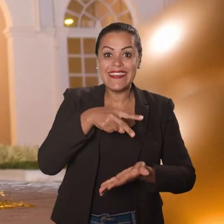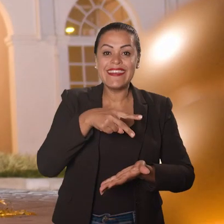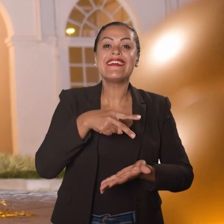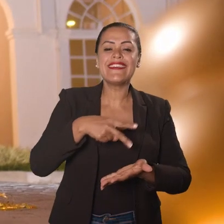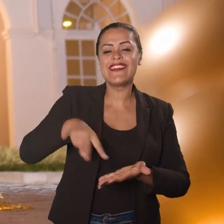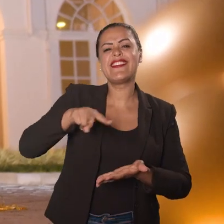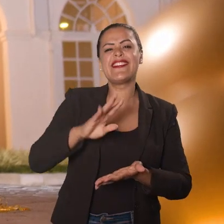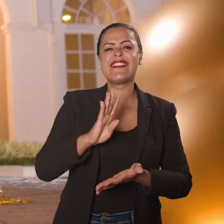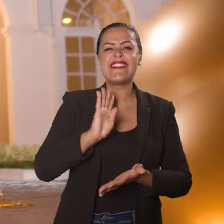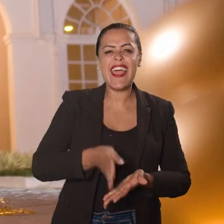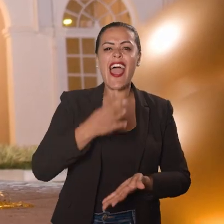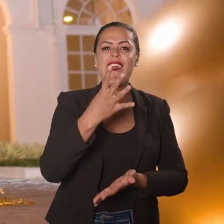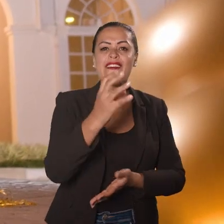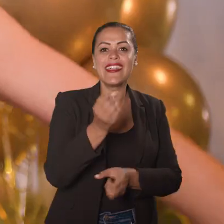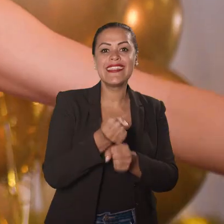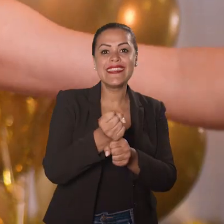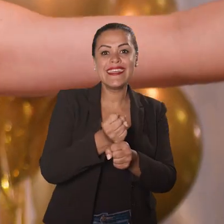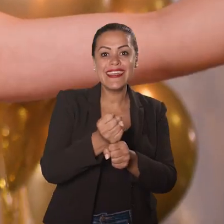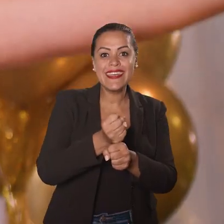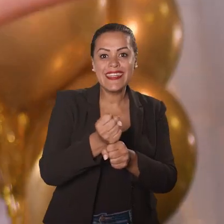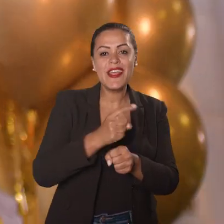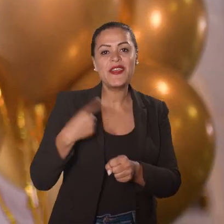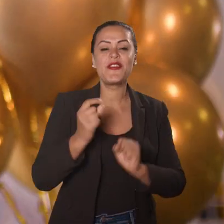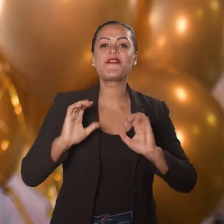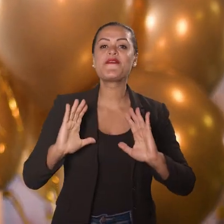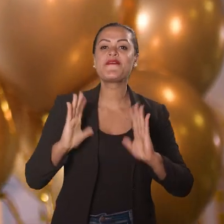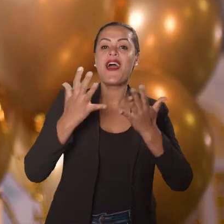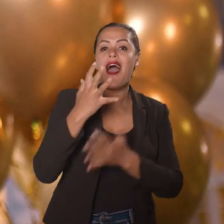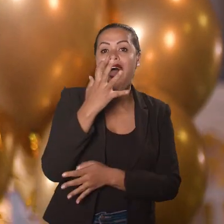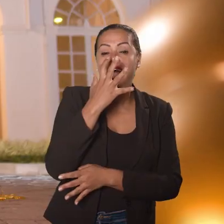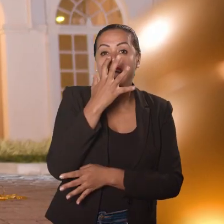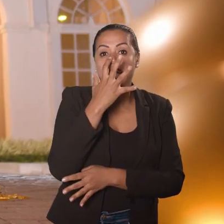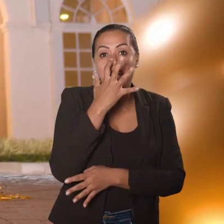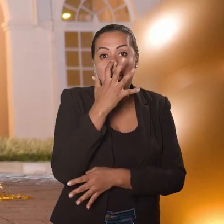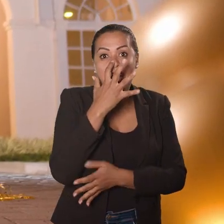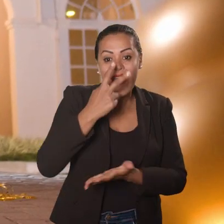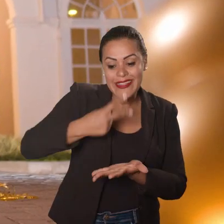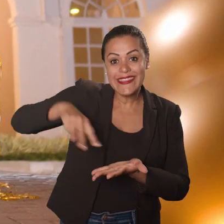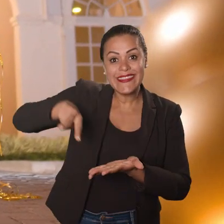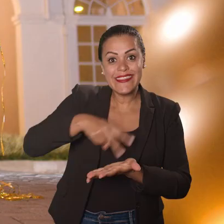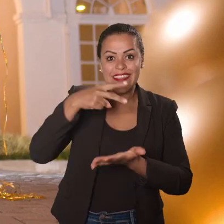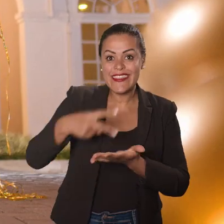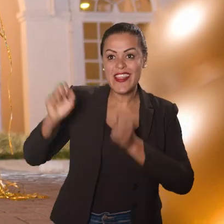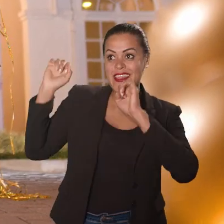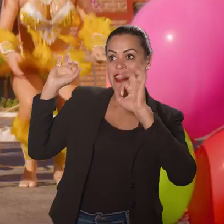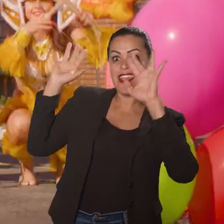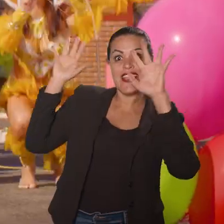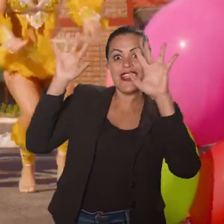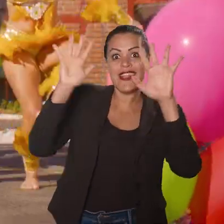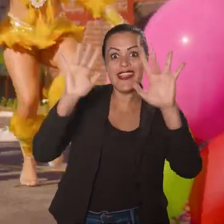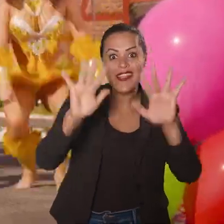um passo para lá e outro para cá, já se passaram 40 anos que o nosso festival encanta com talentos